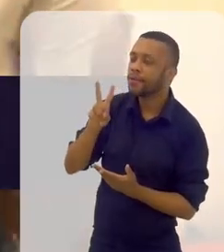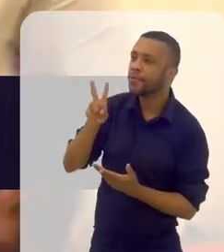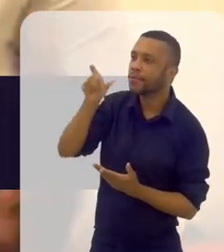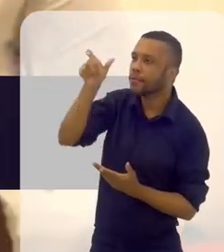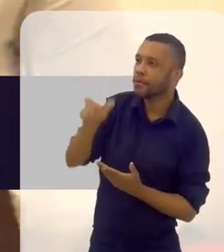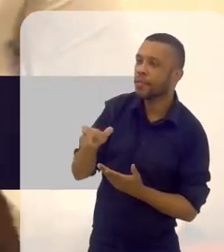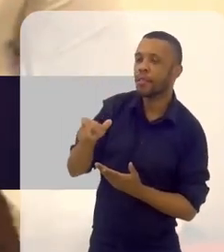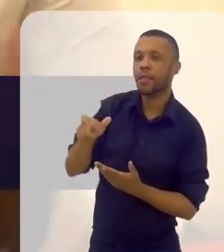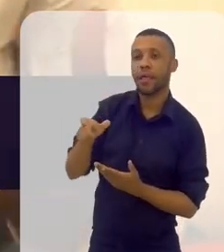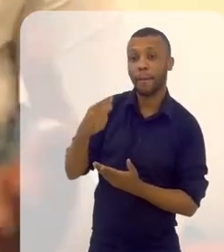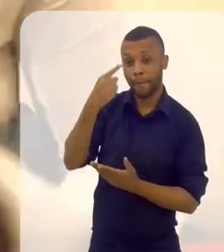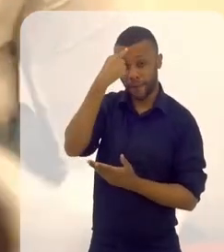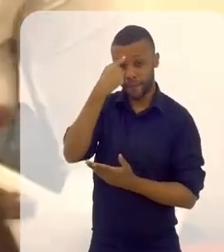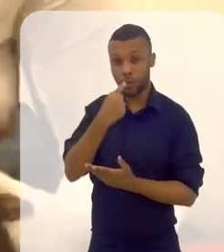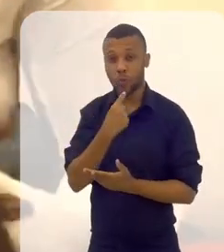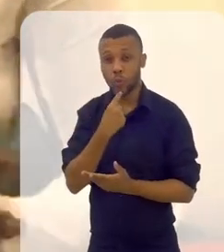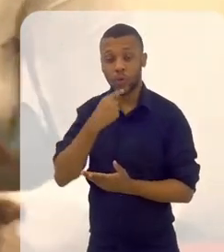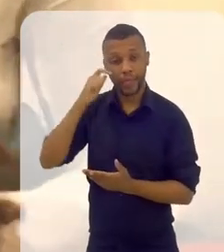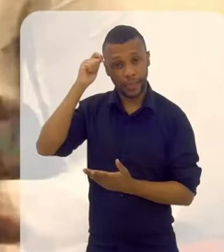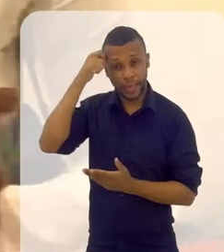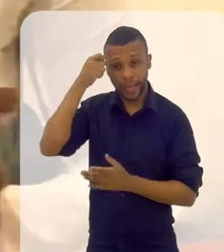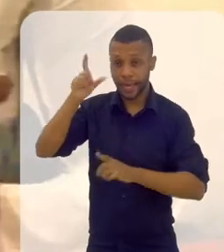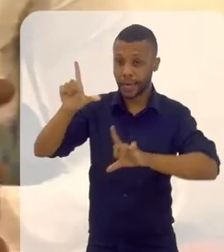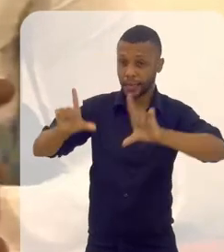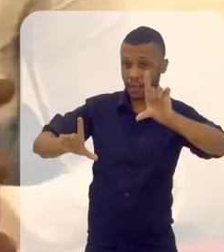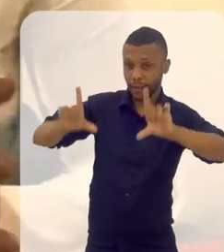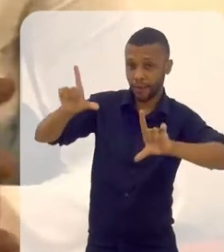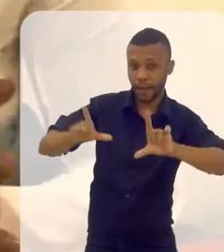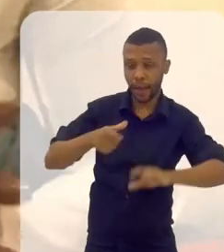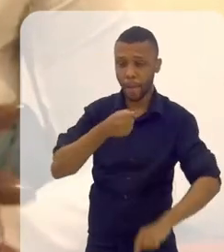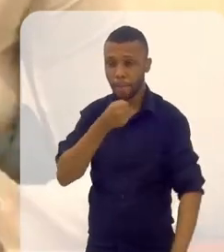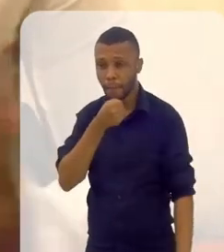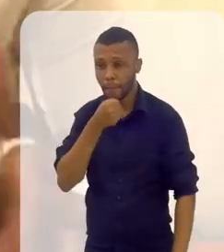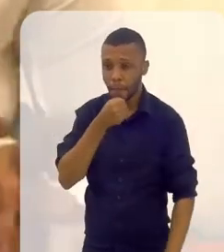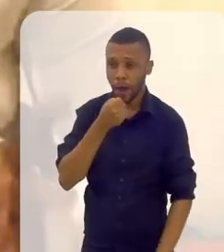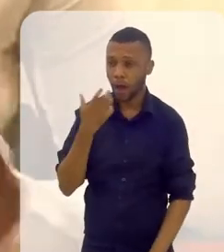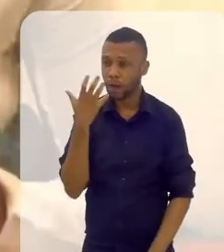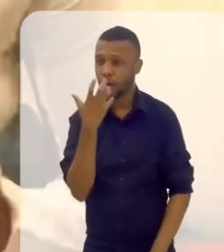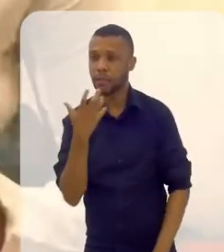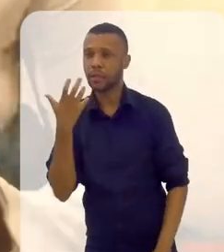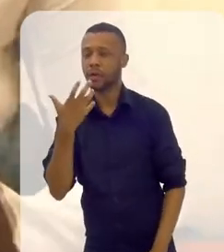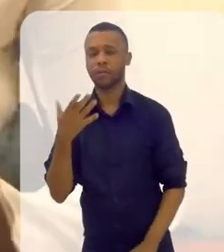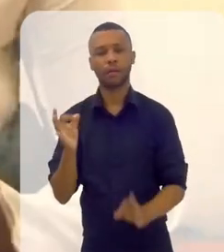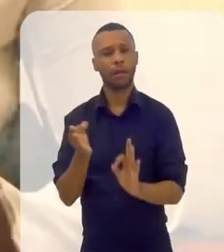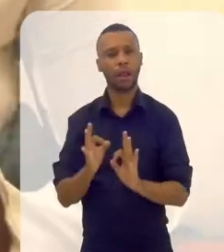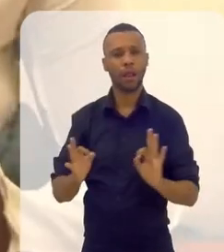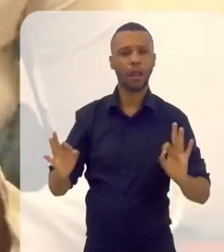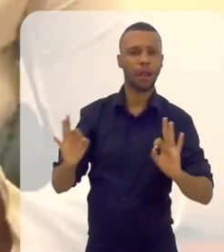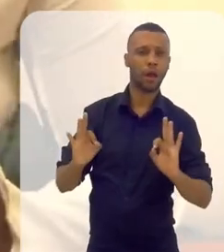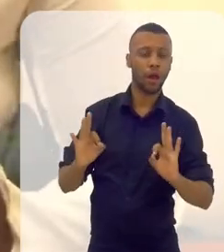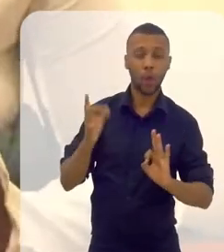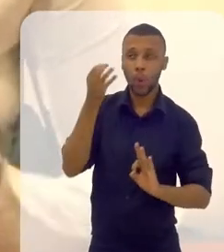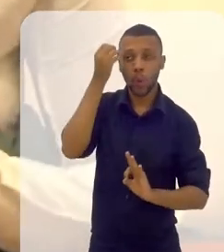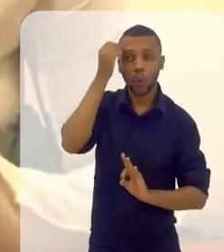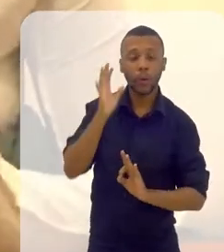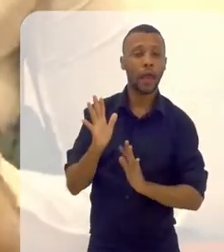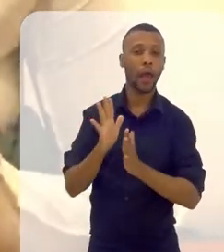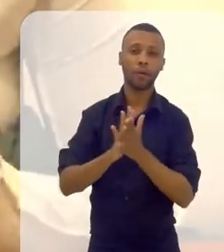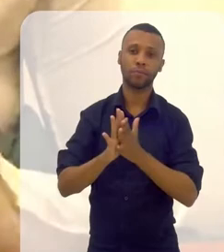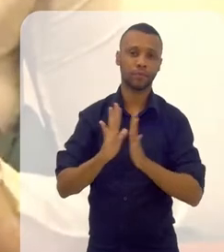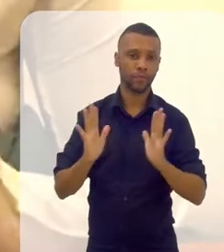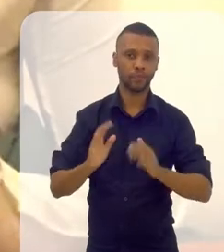visto alguma figura negra na TV, alguma coisa assim, e pensado, nossa, como eu queria fazer isso. Não lembro